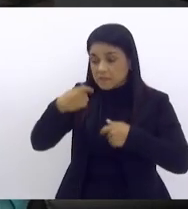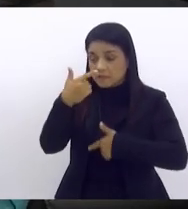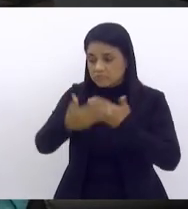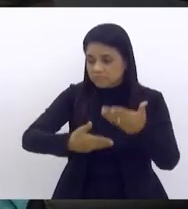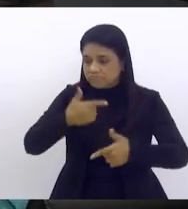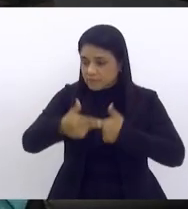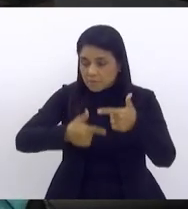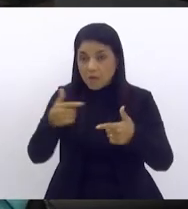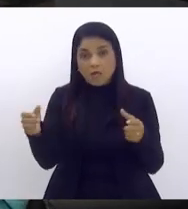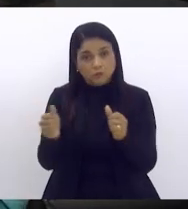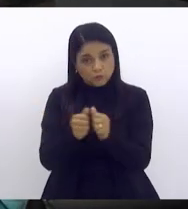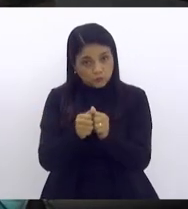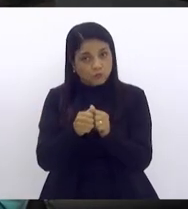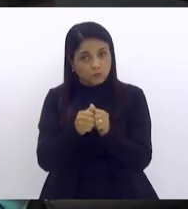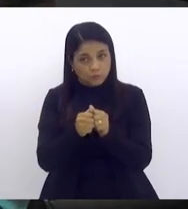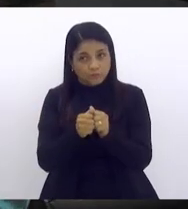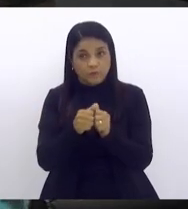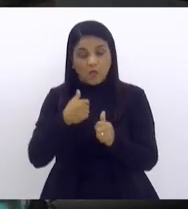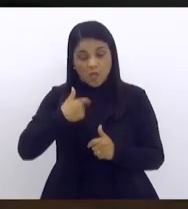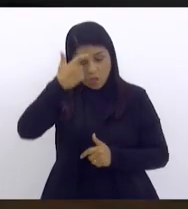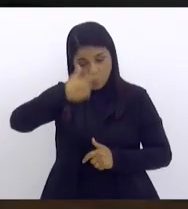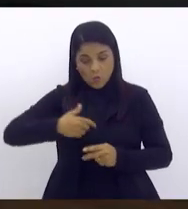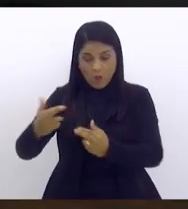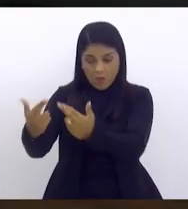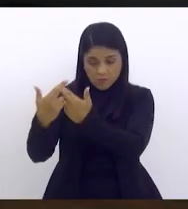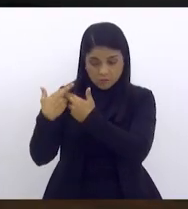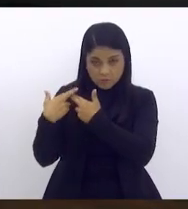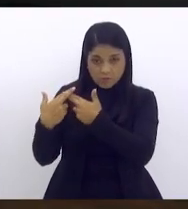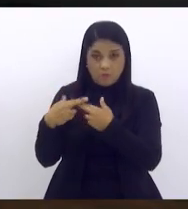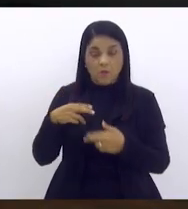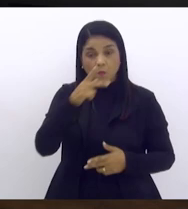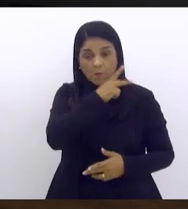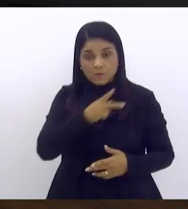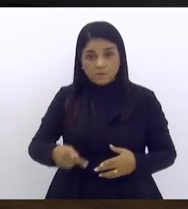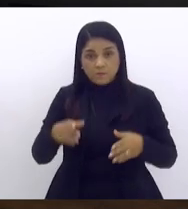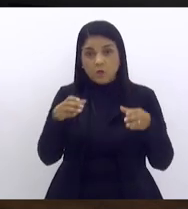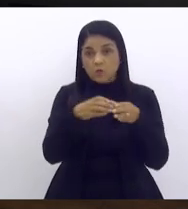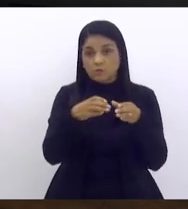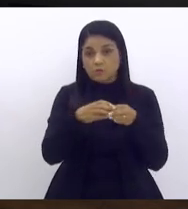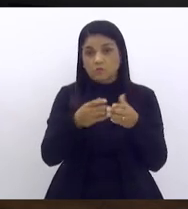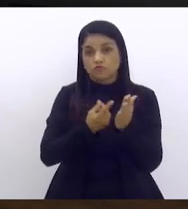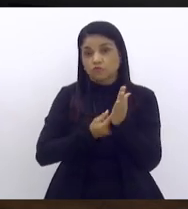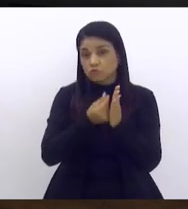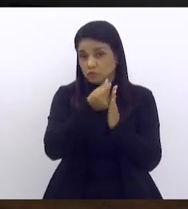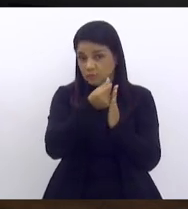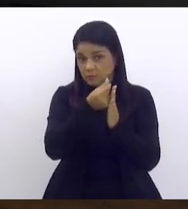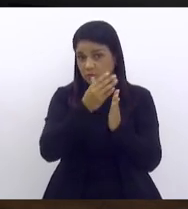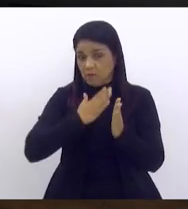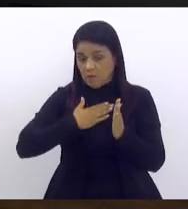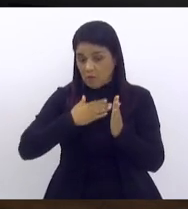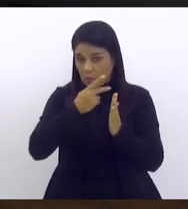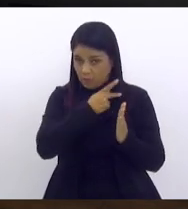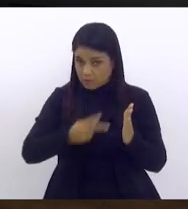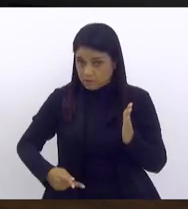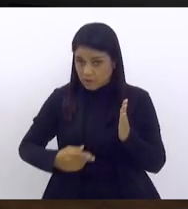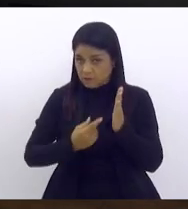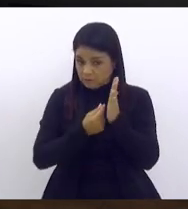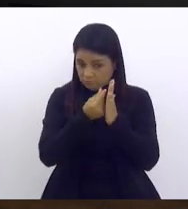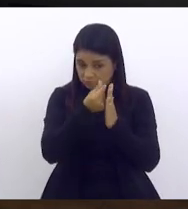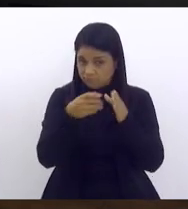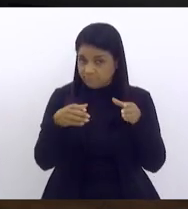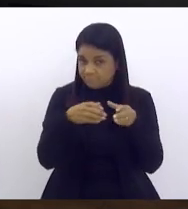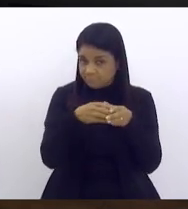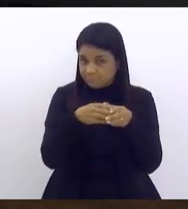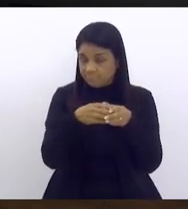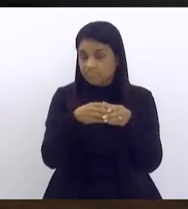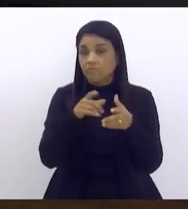responsável também. Eu sou o presidente da comissão de orçamento. A gente está num momento, e